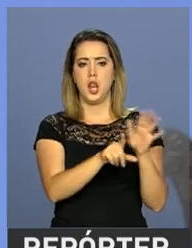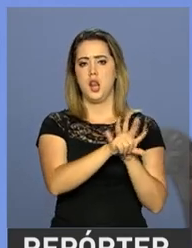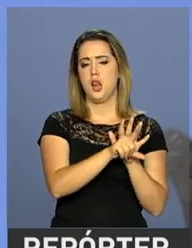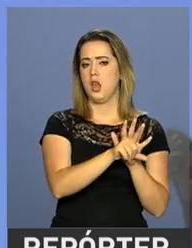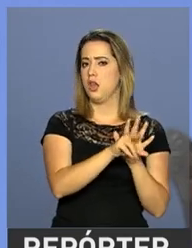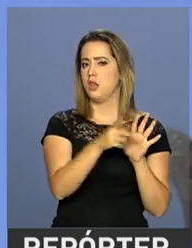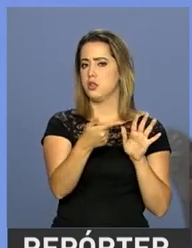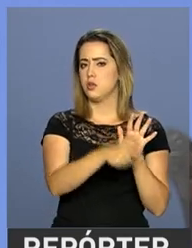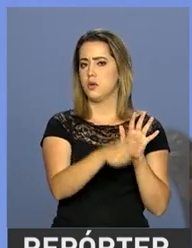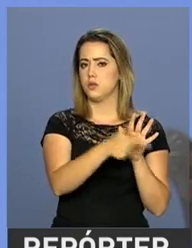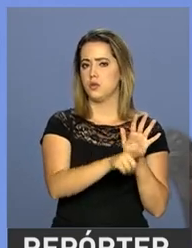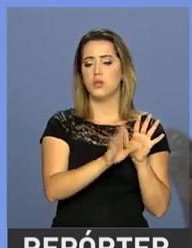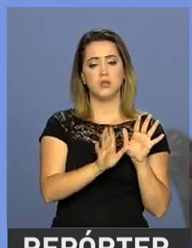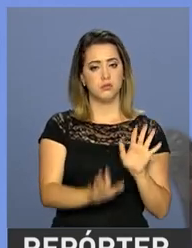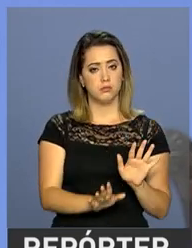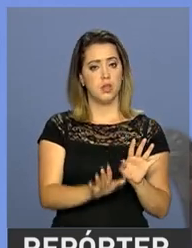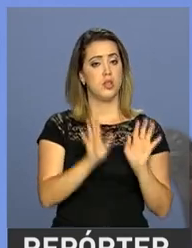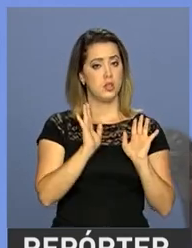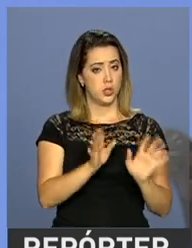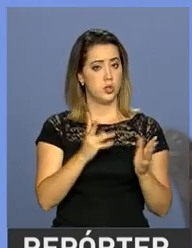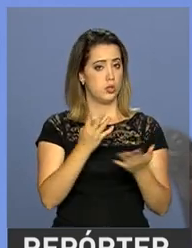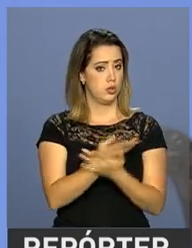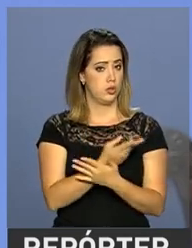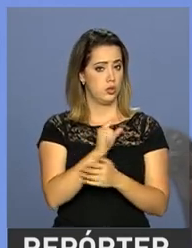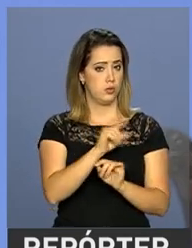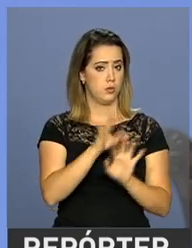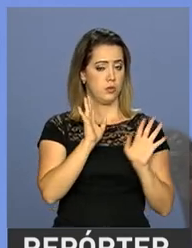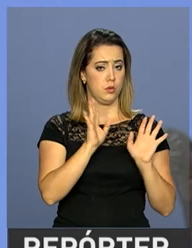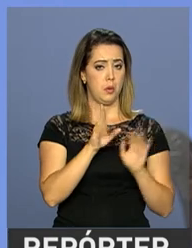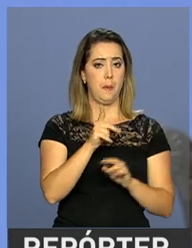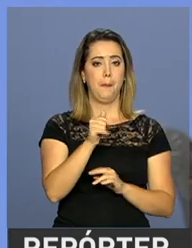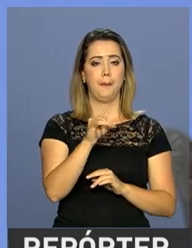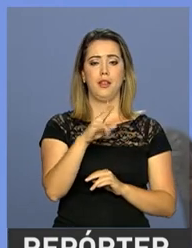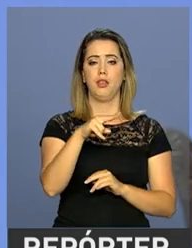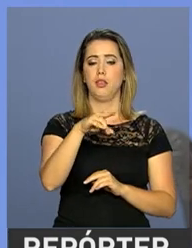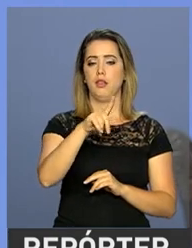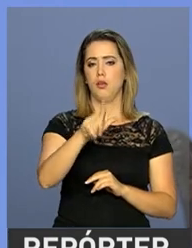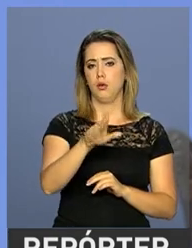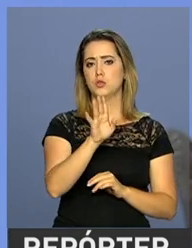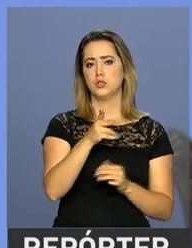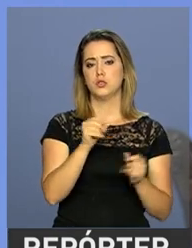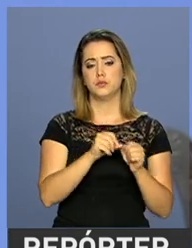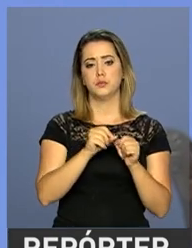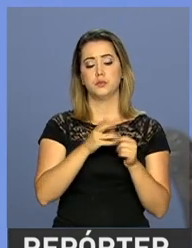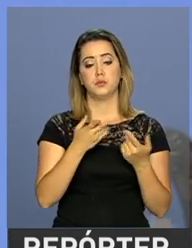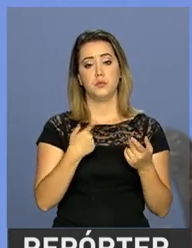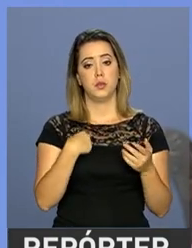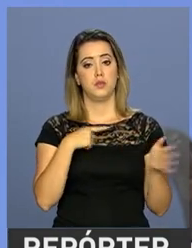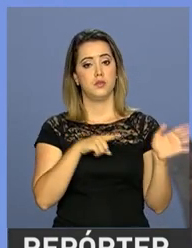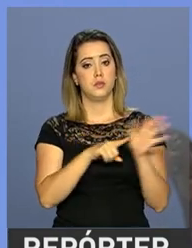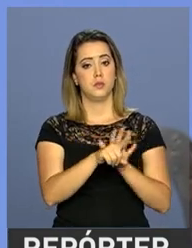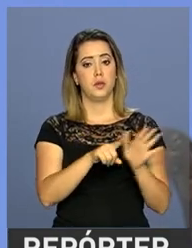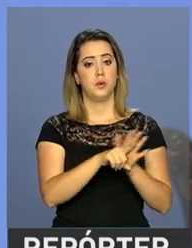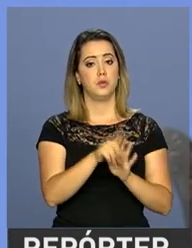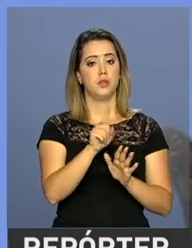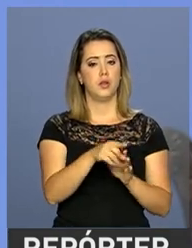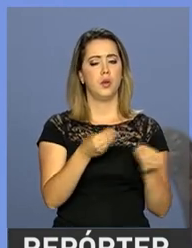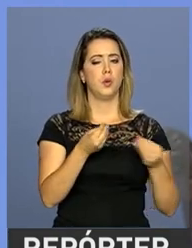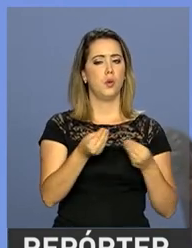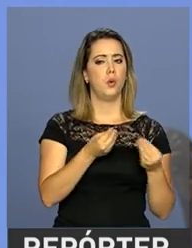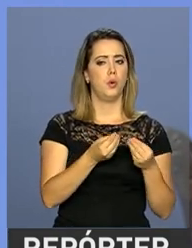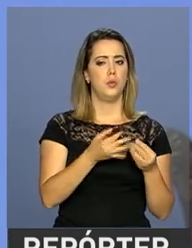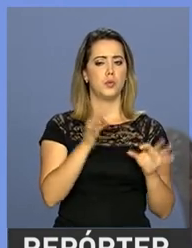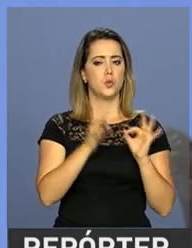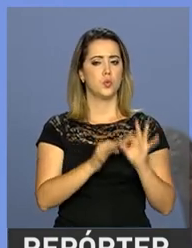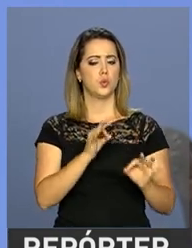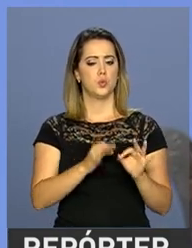legislação, o exame factual é só o painel quem faz. O que nós vamos questionar são as interpretações jurídicas